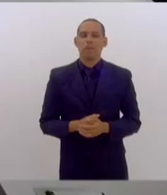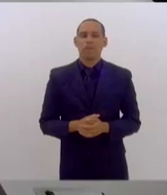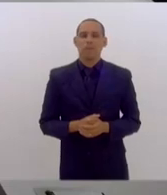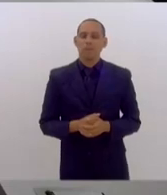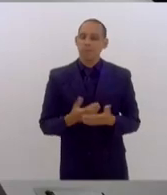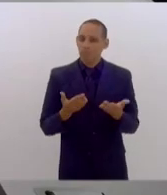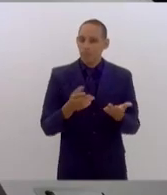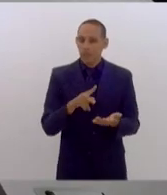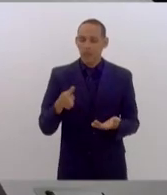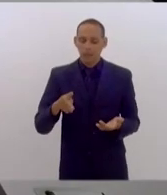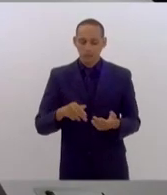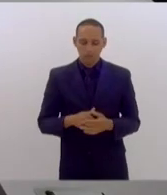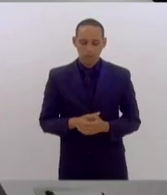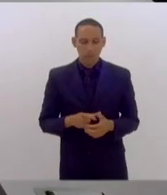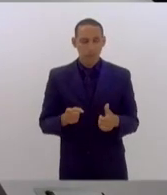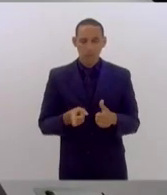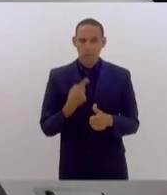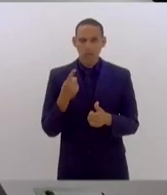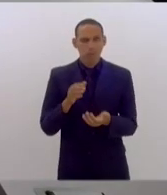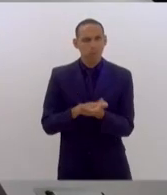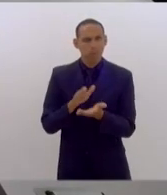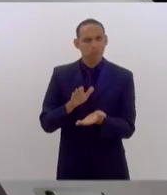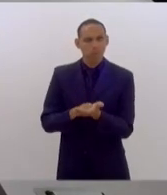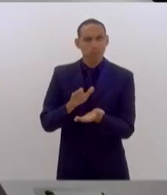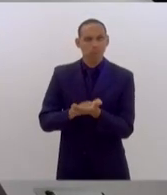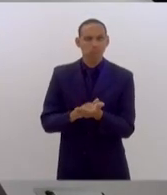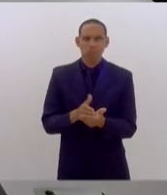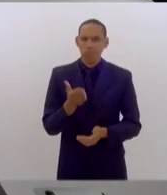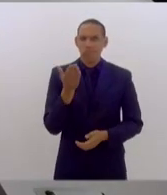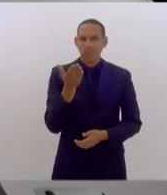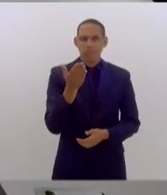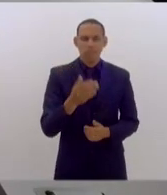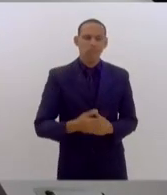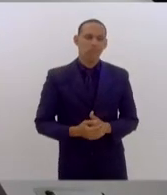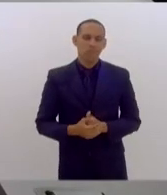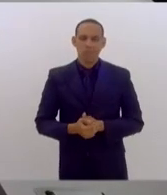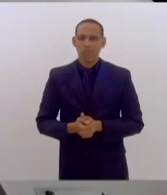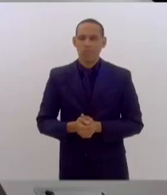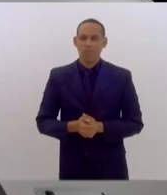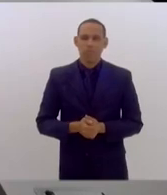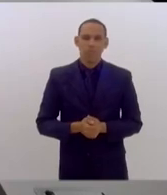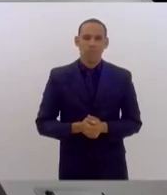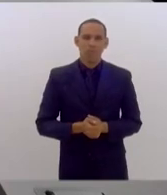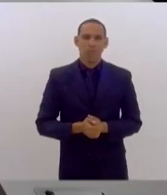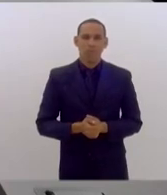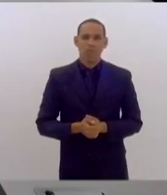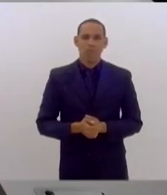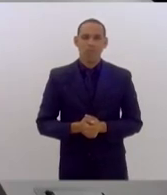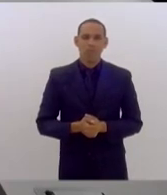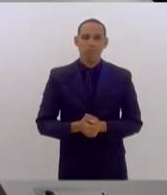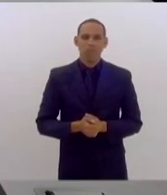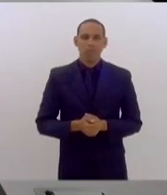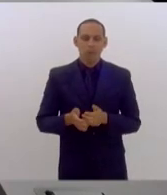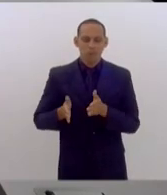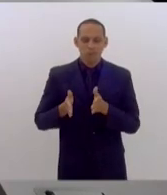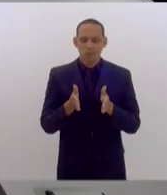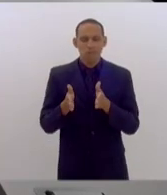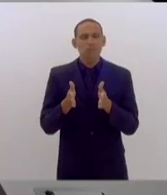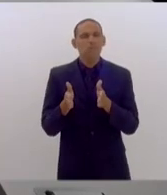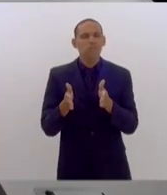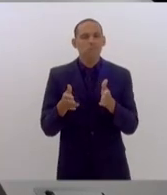primeiro ou parabenizar a vossa excelência pela condução